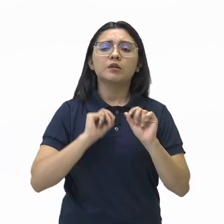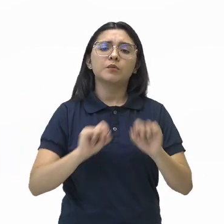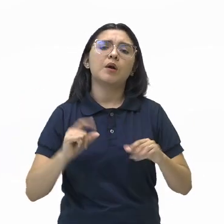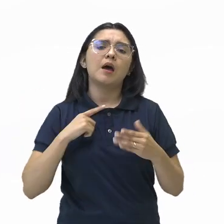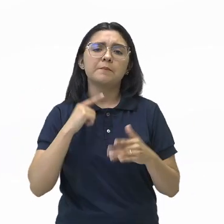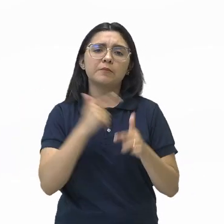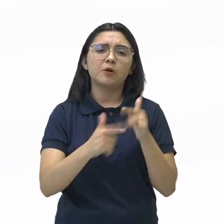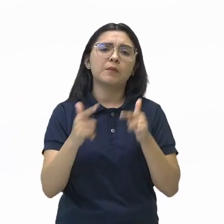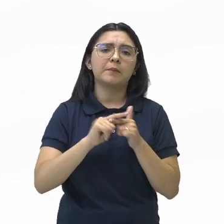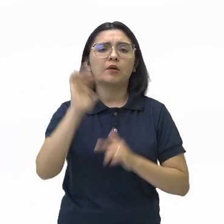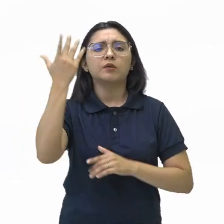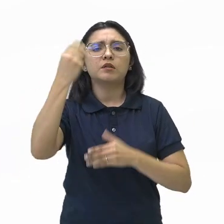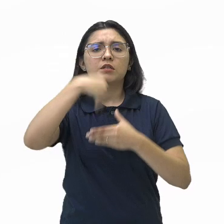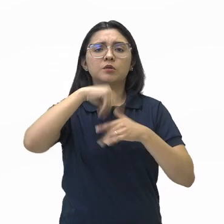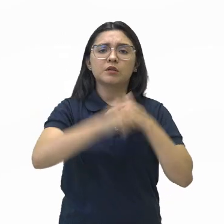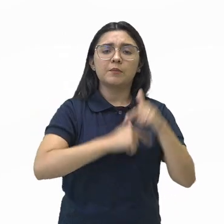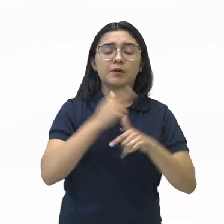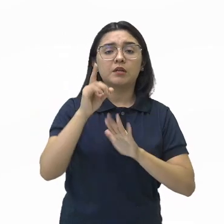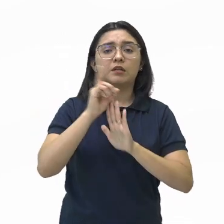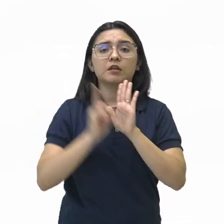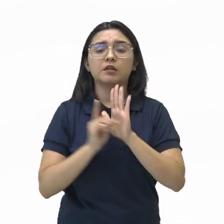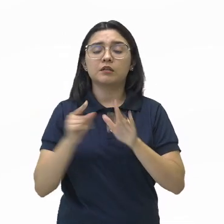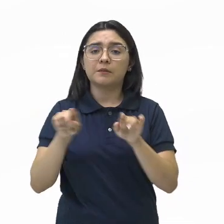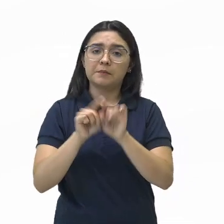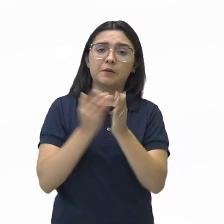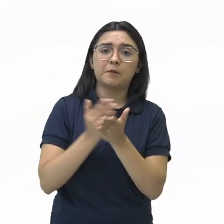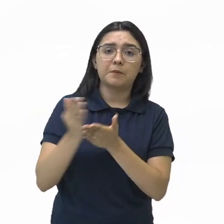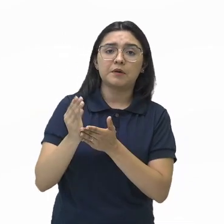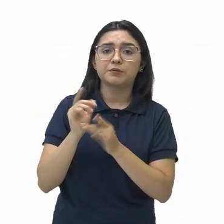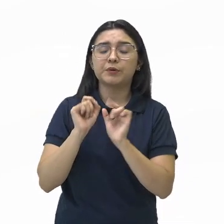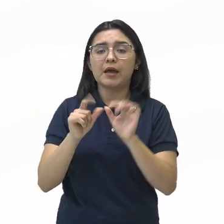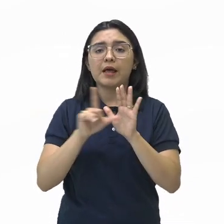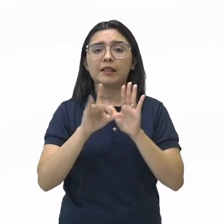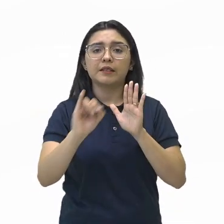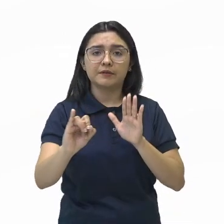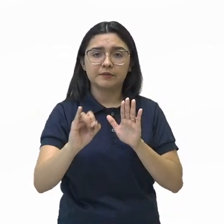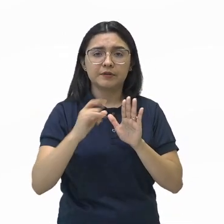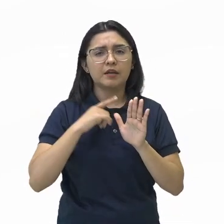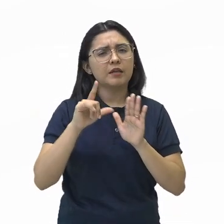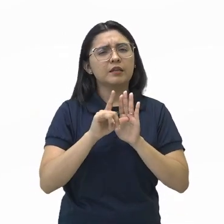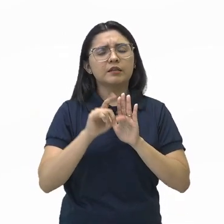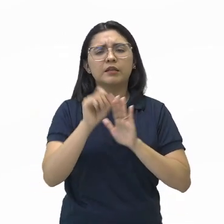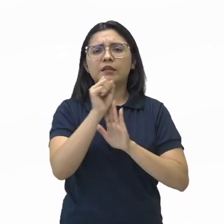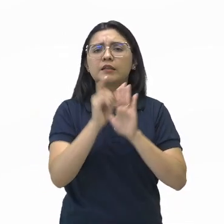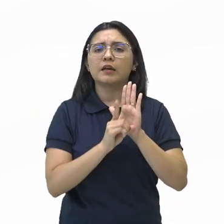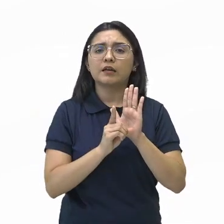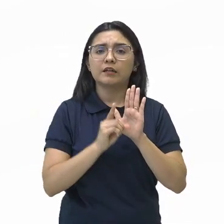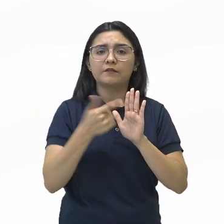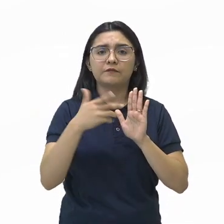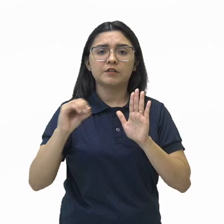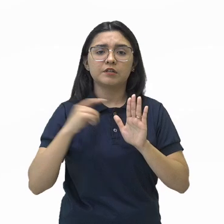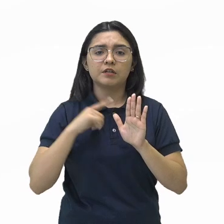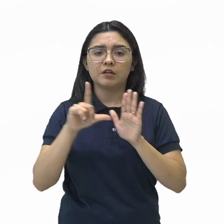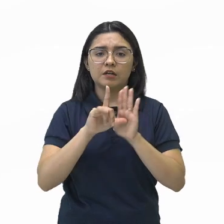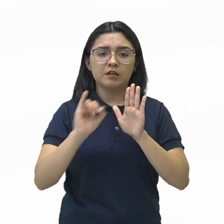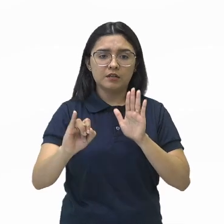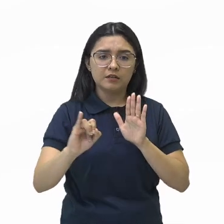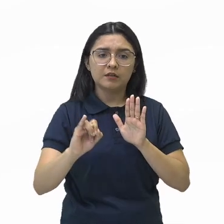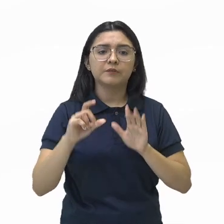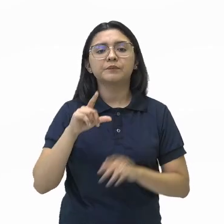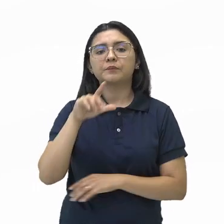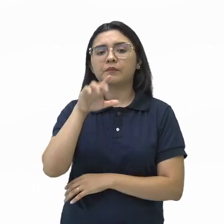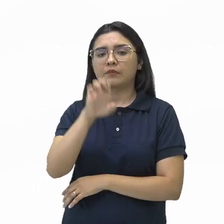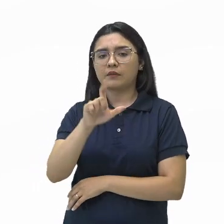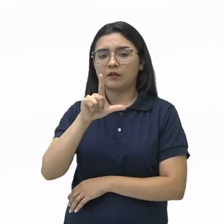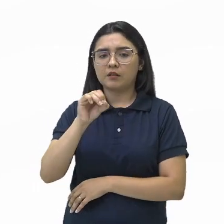trabalho. Nessa década também surge ali a lei, na década de 20, na verdade, surge uma lei chamada Lei Eloy Chaves,